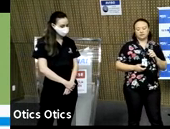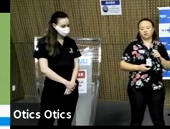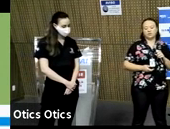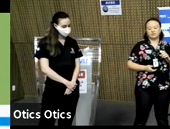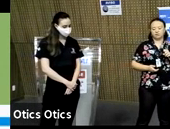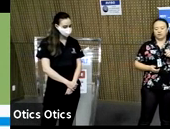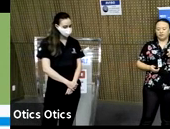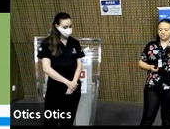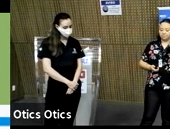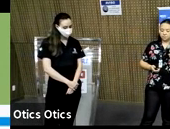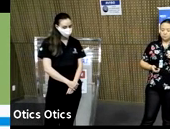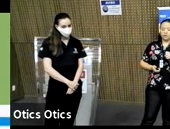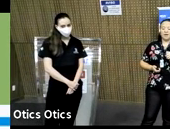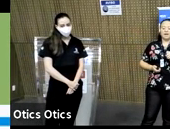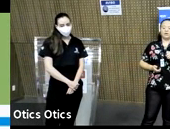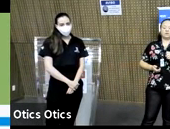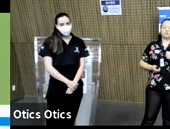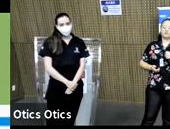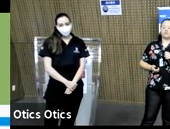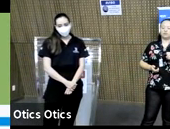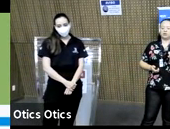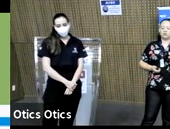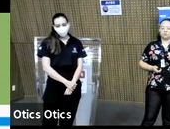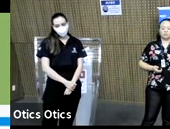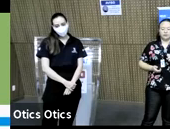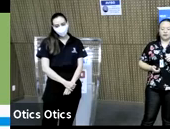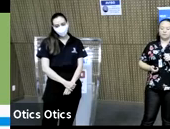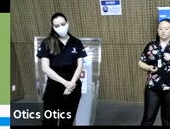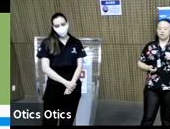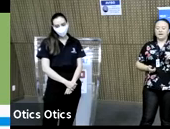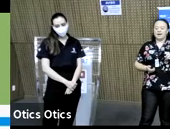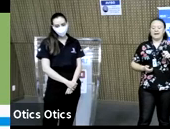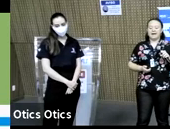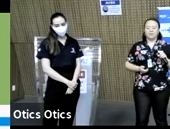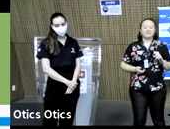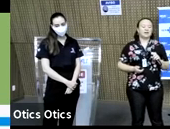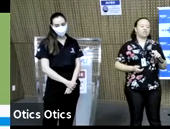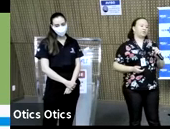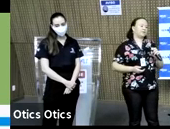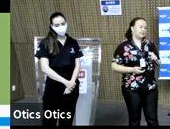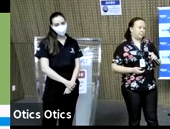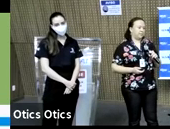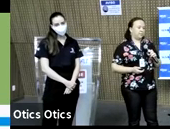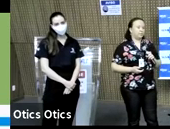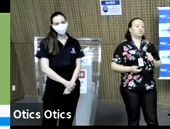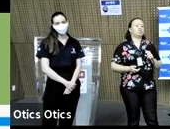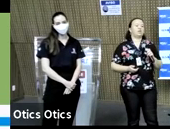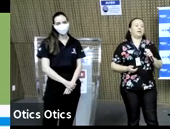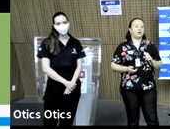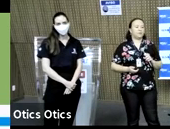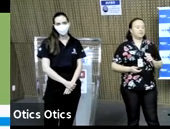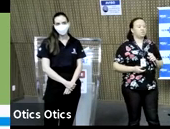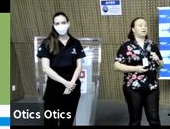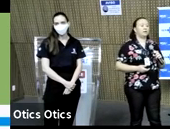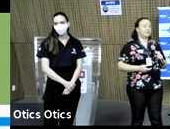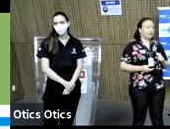andamento dessas solicitações. E outra alternativa que nós encontramos é a mensagem de WhatsApp, porque a gente